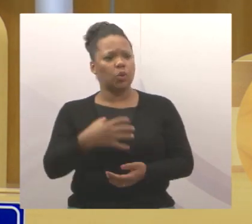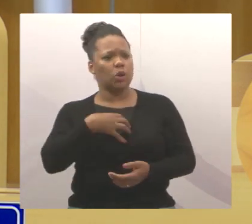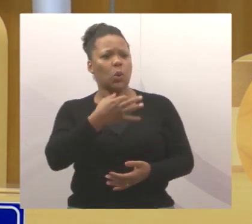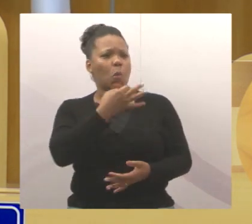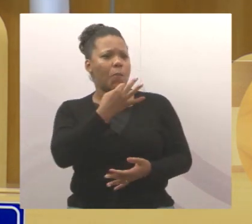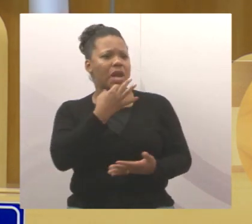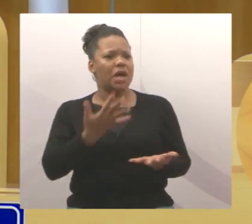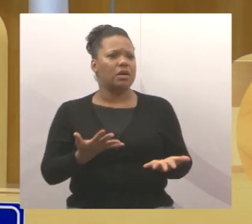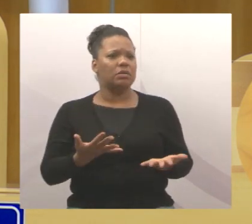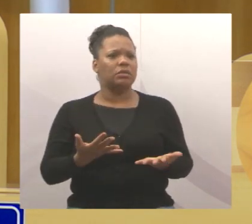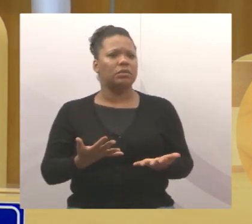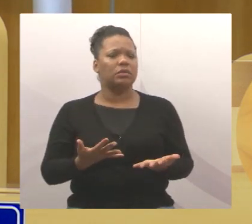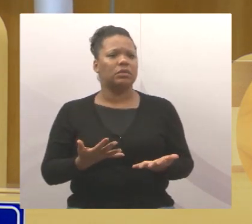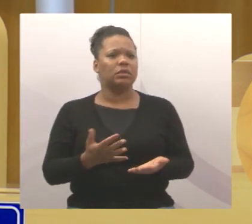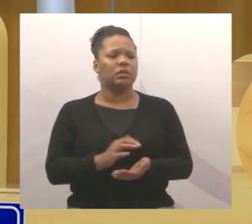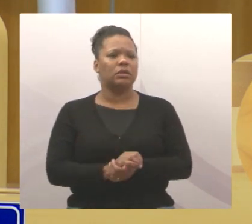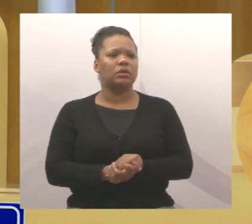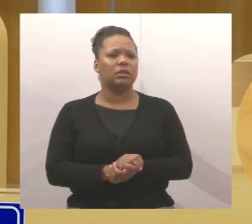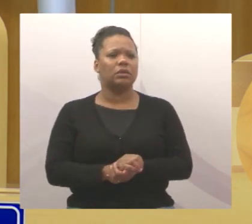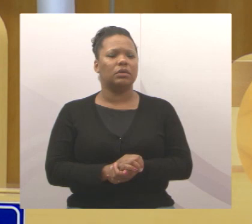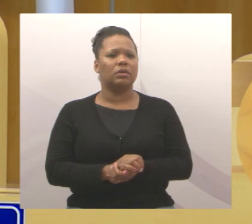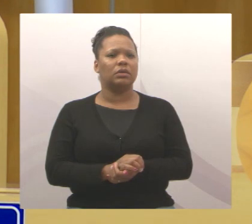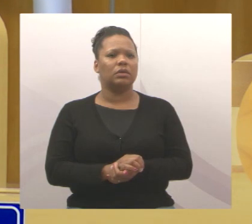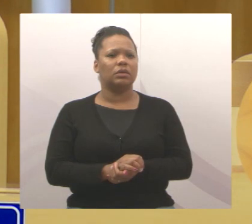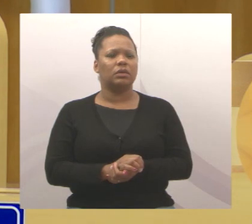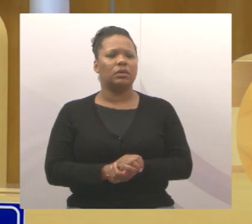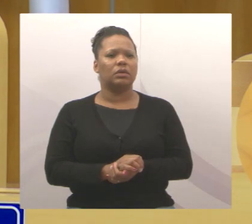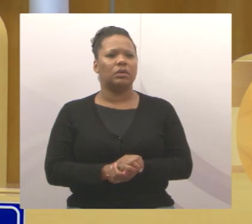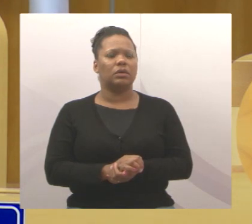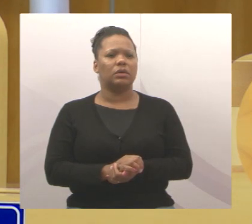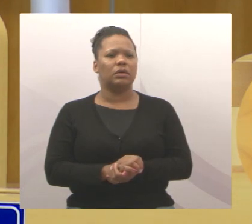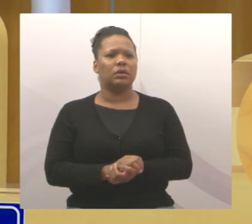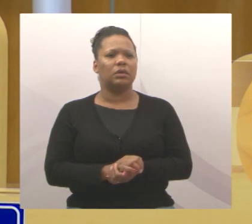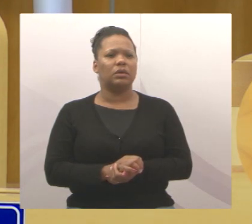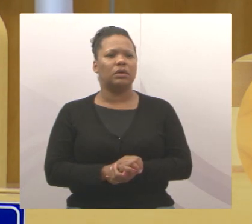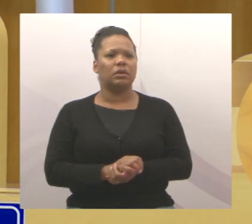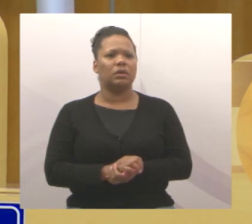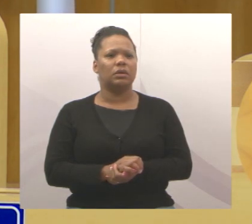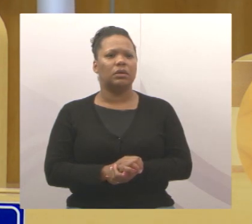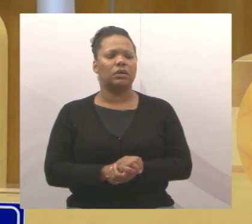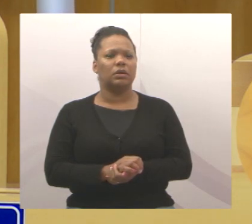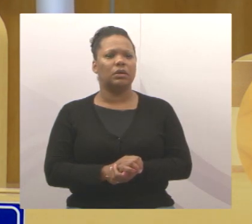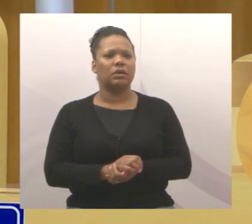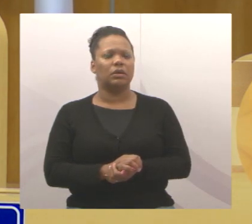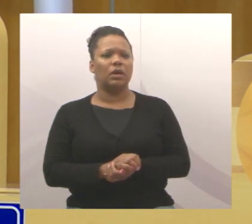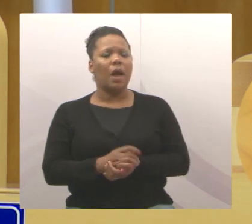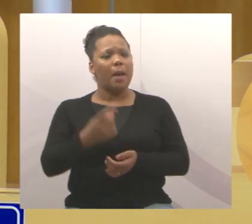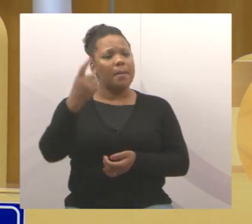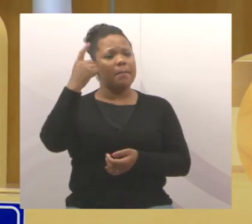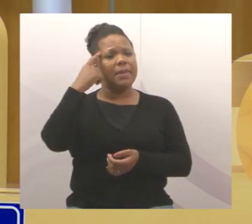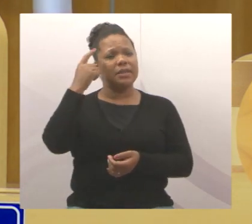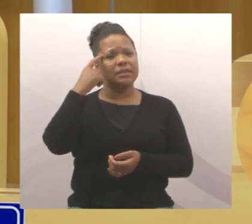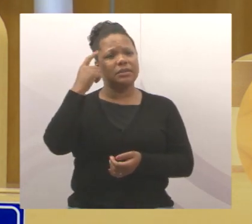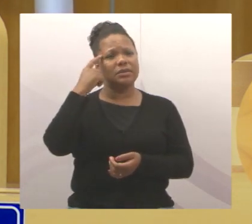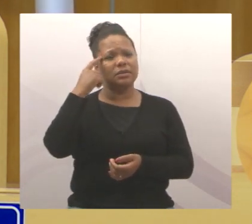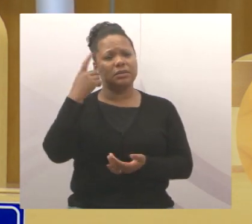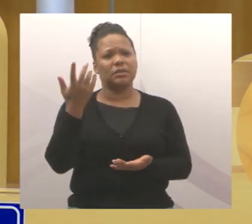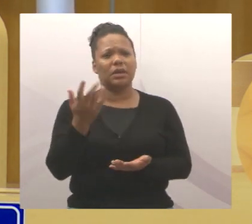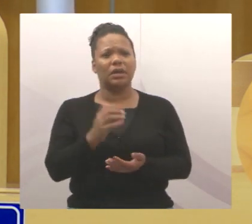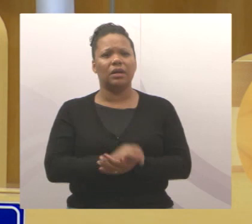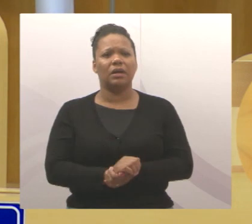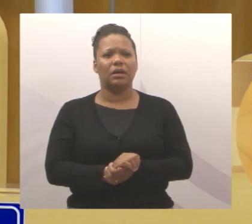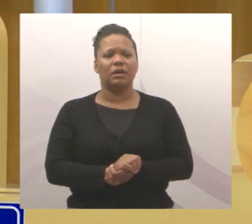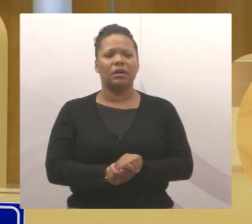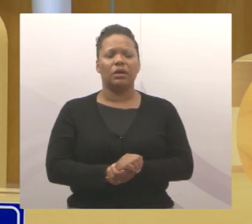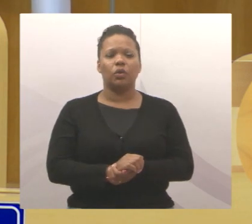posicionamento. Questionar-se-á certamente: será razoável optar pelo interesse individual, homogêneo de proprietário